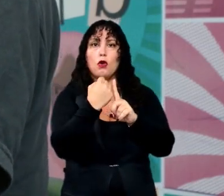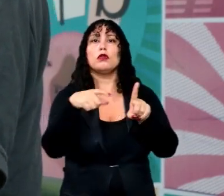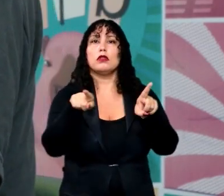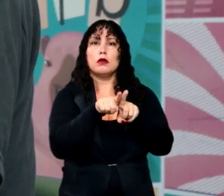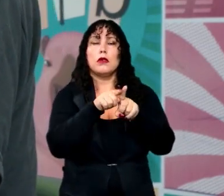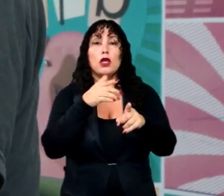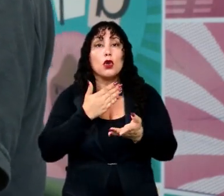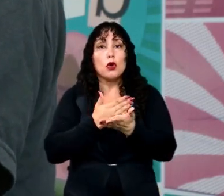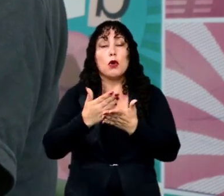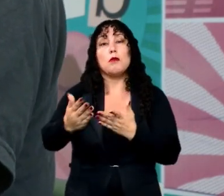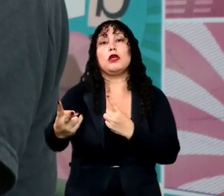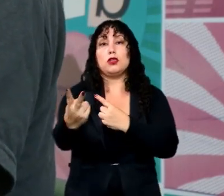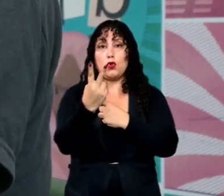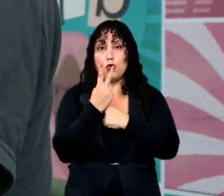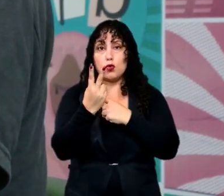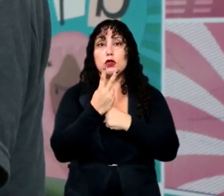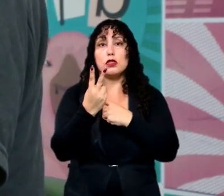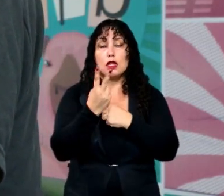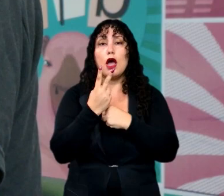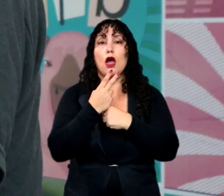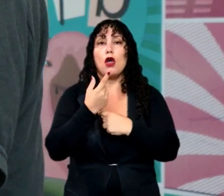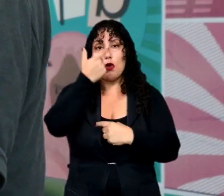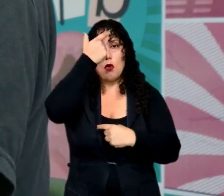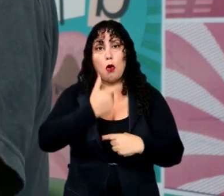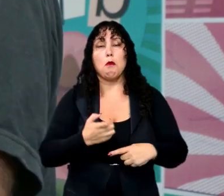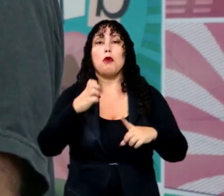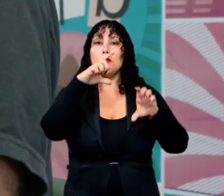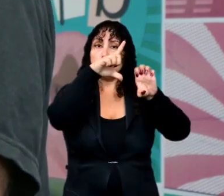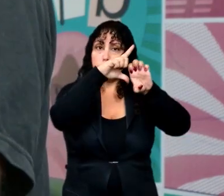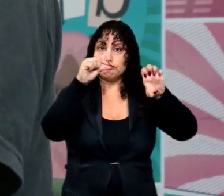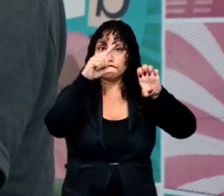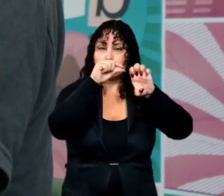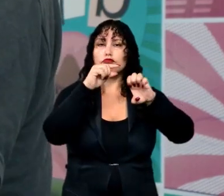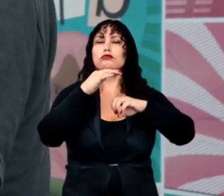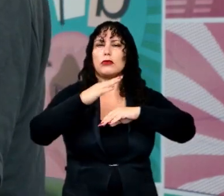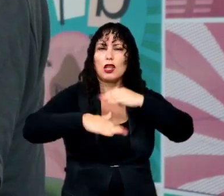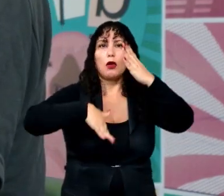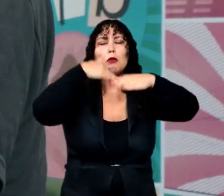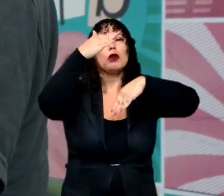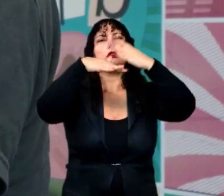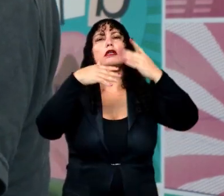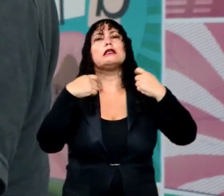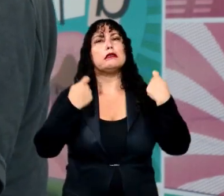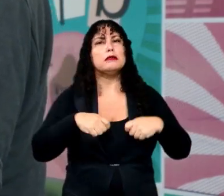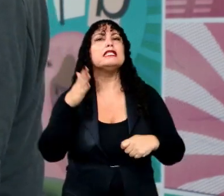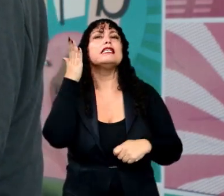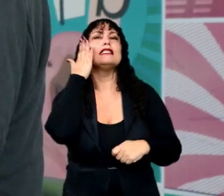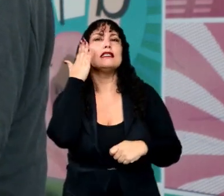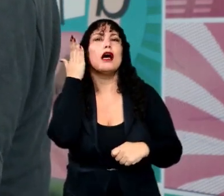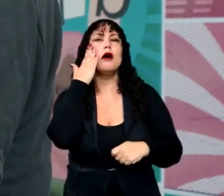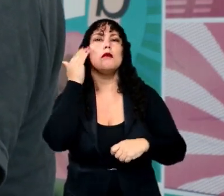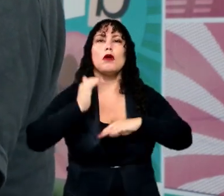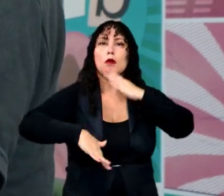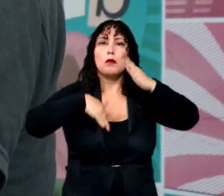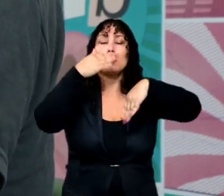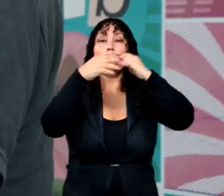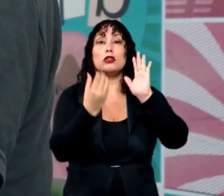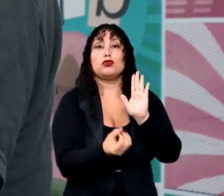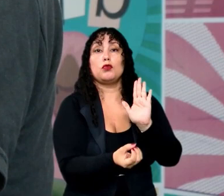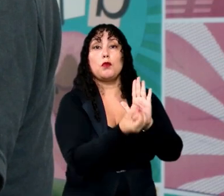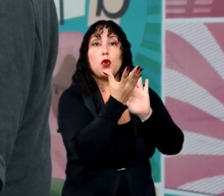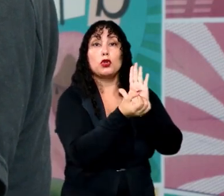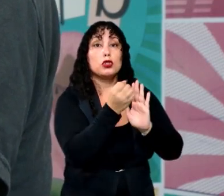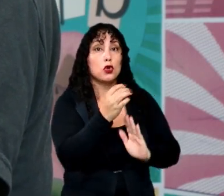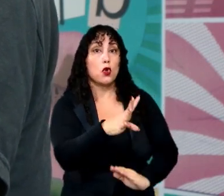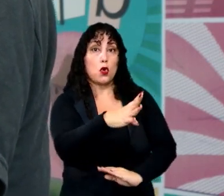começa a cuidar de você mesmo como empreendedor ter um processo você tem que dominar eh o processo produtivo